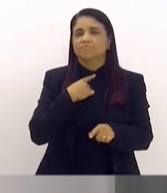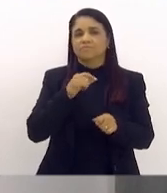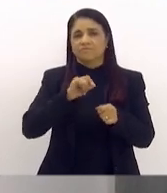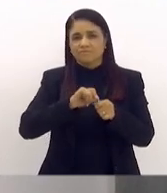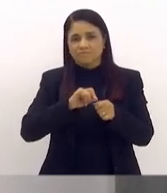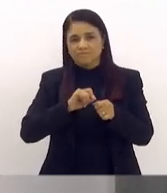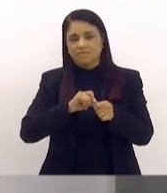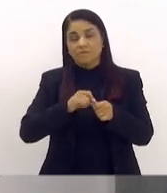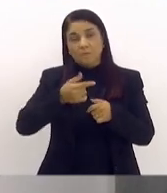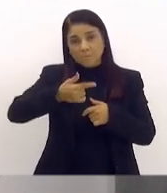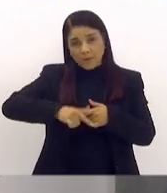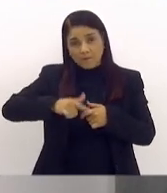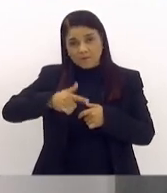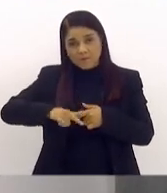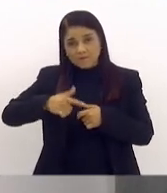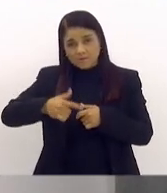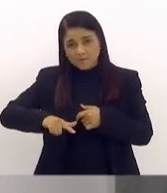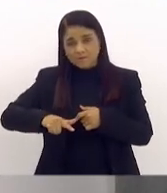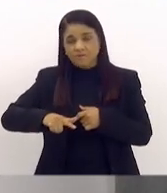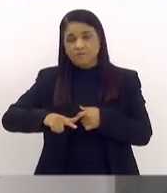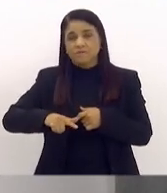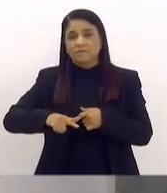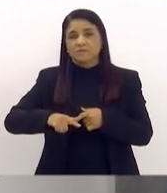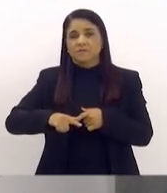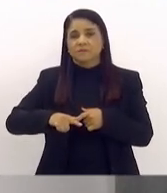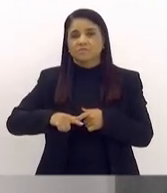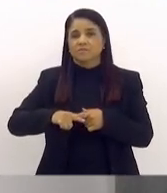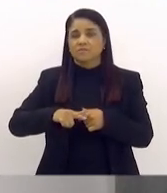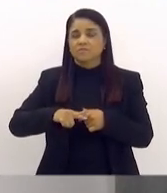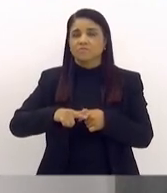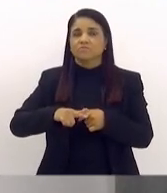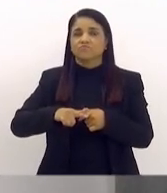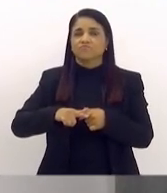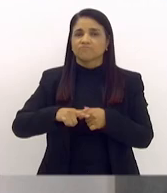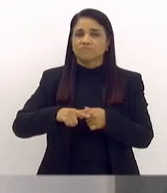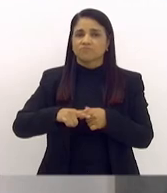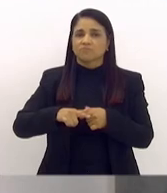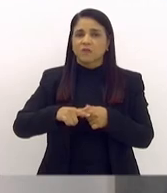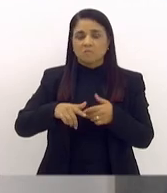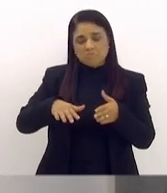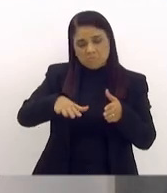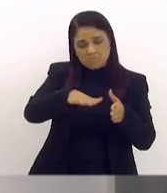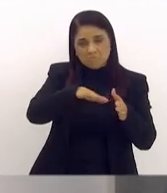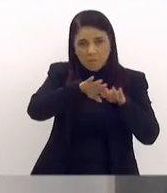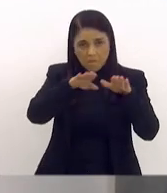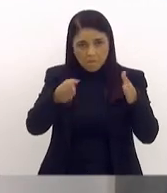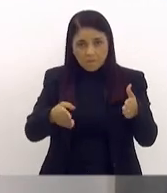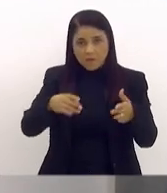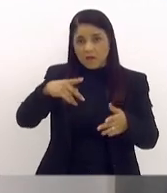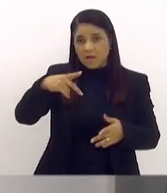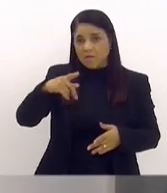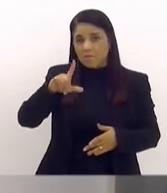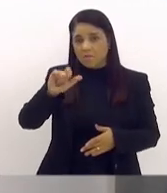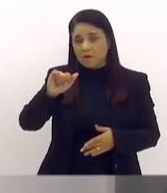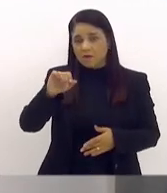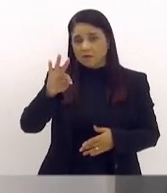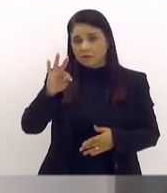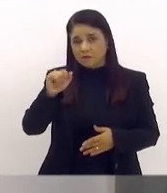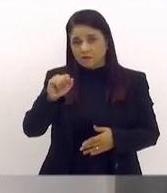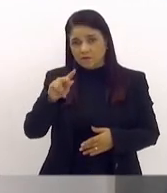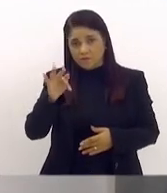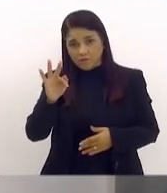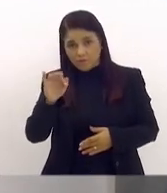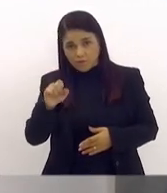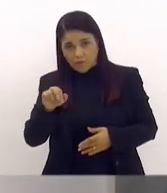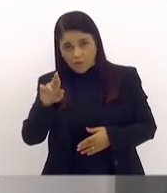cada vez mais eh a construção de suas plataformas assim como a Transpetro hoje sob o